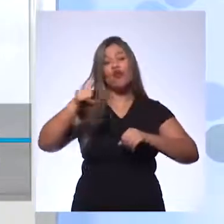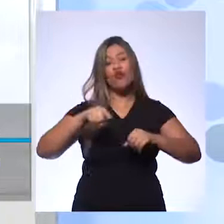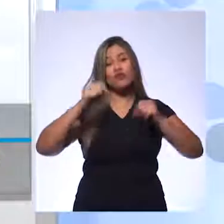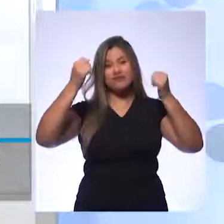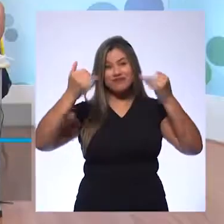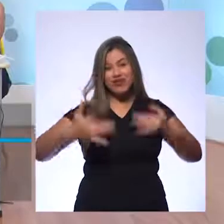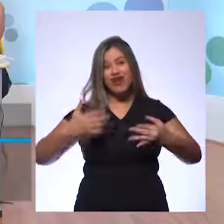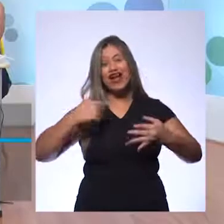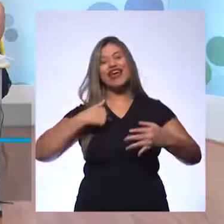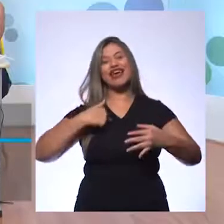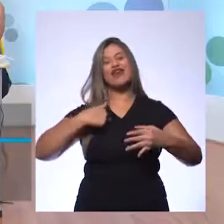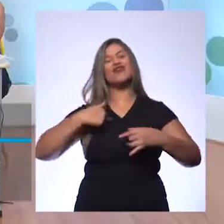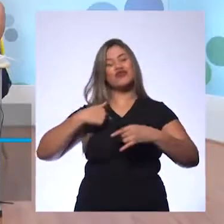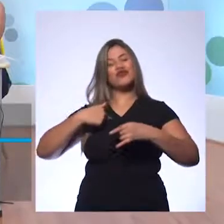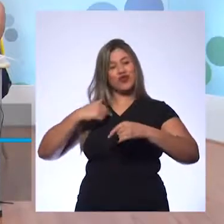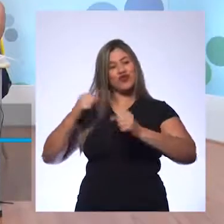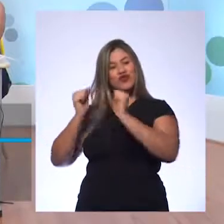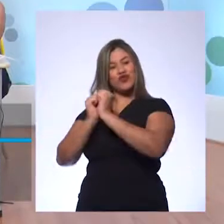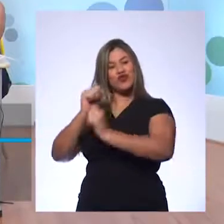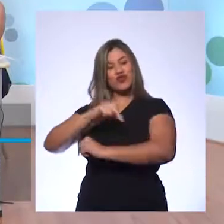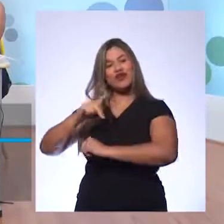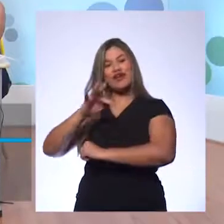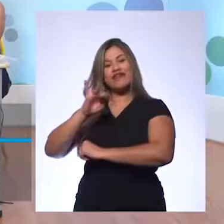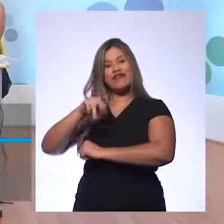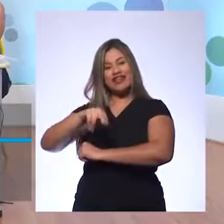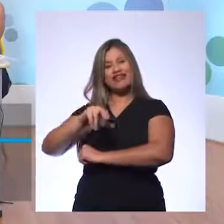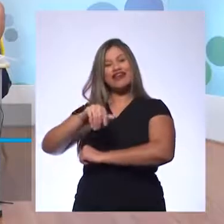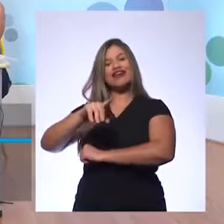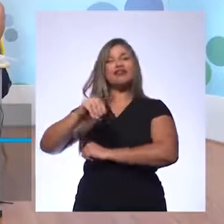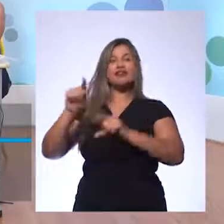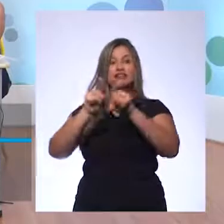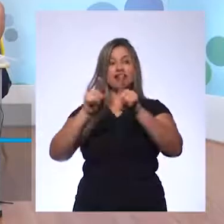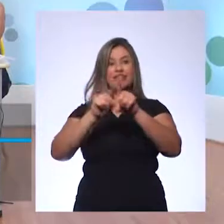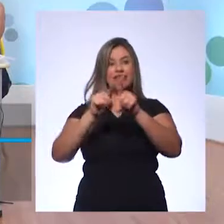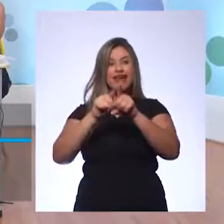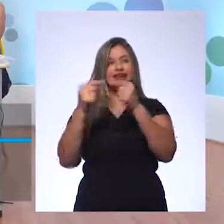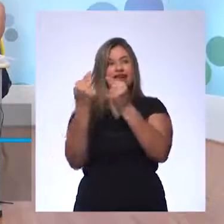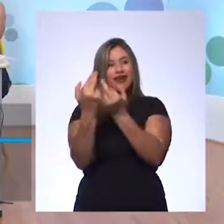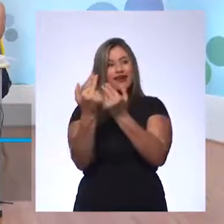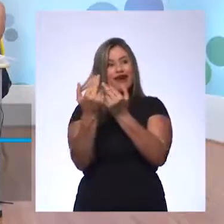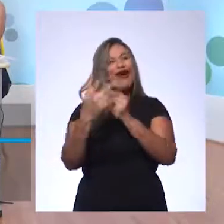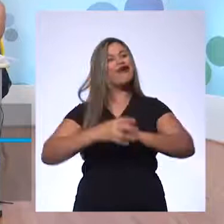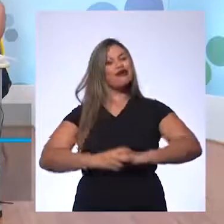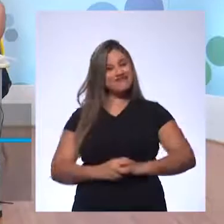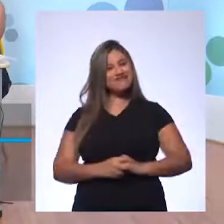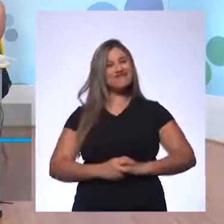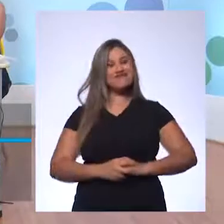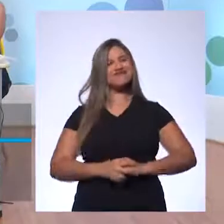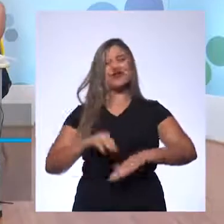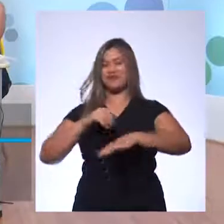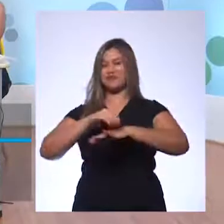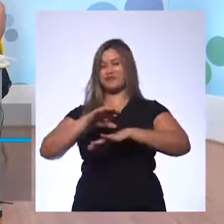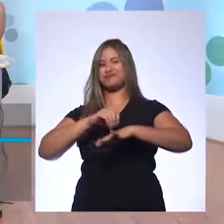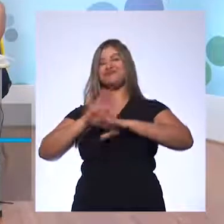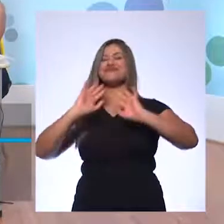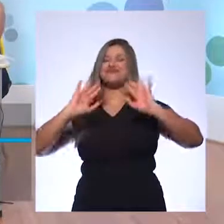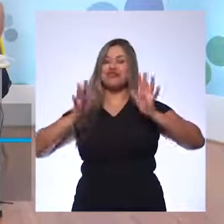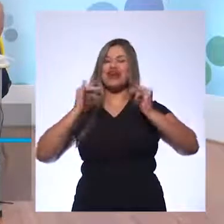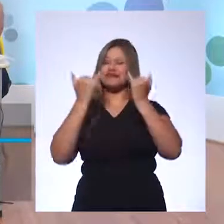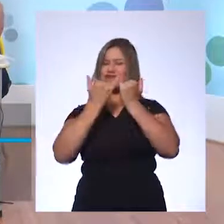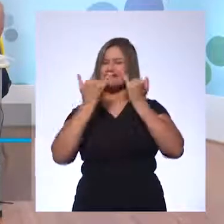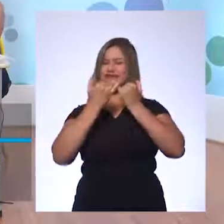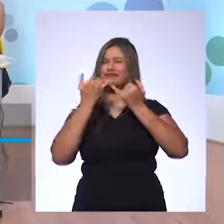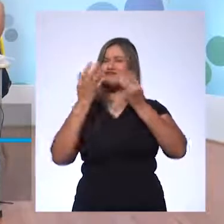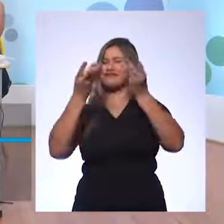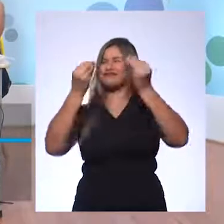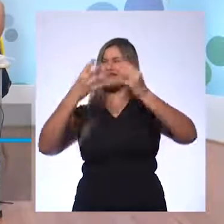veio aqui construir um mini mundo feudal com vocês então ela vai fazer com vocês um mini mundo feudal Mas já deu spoiler daí se sair